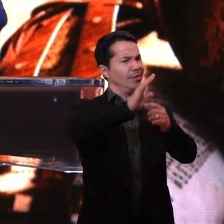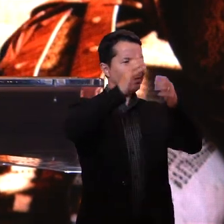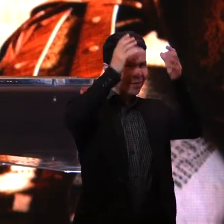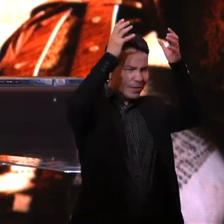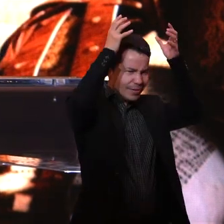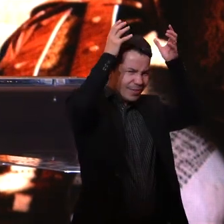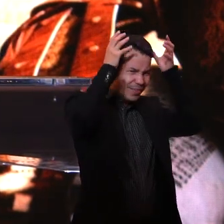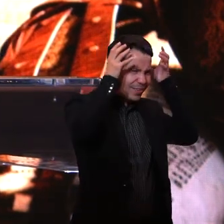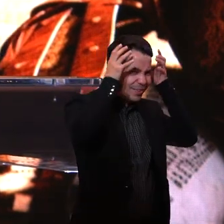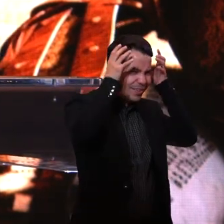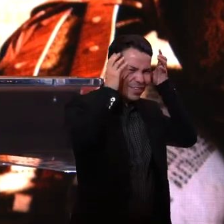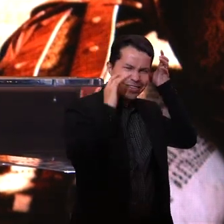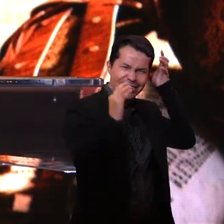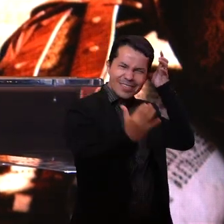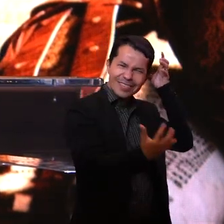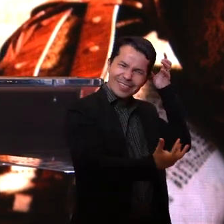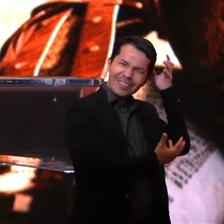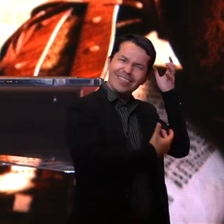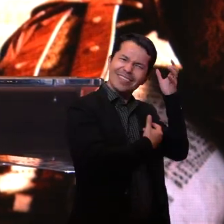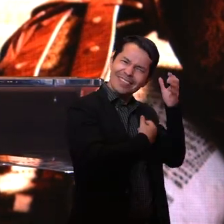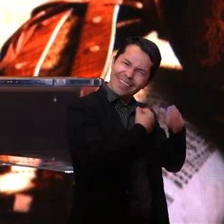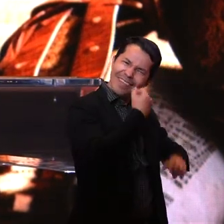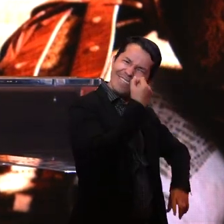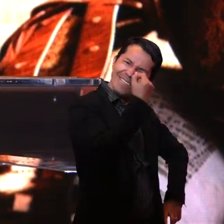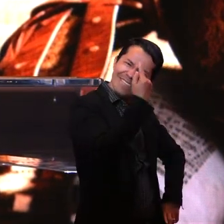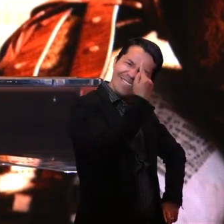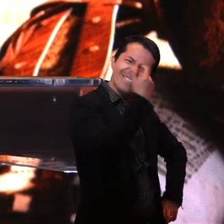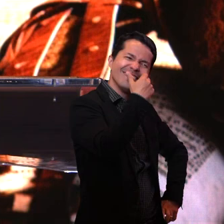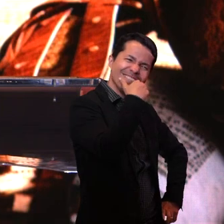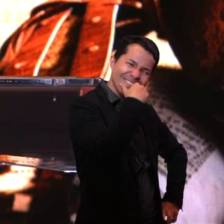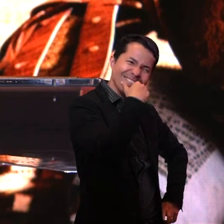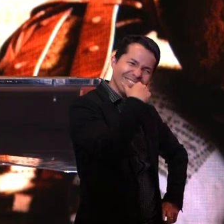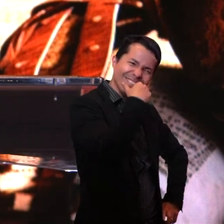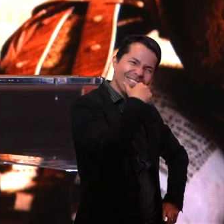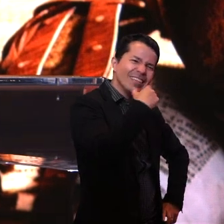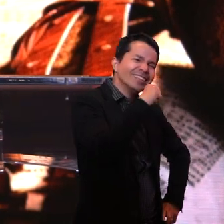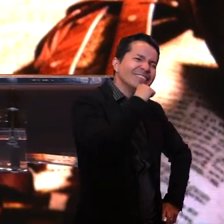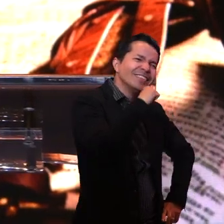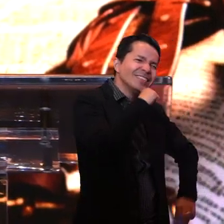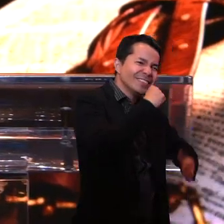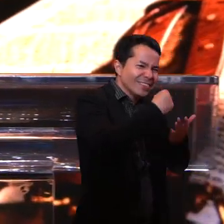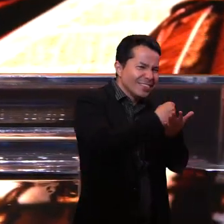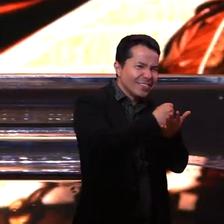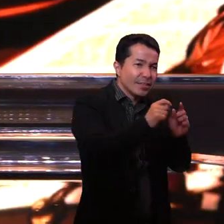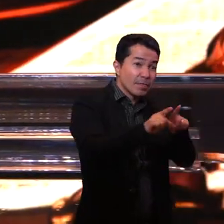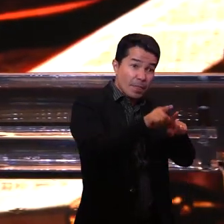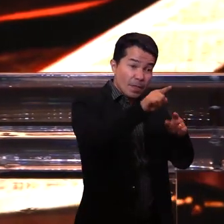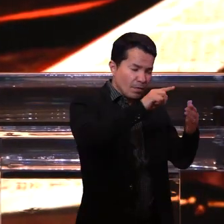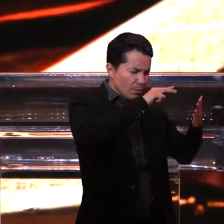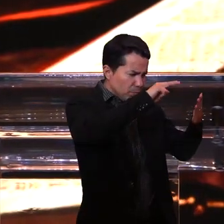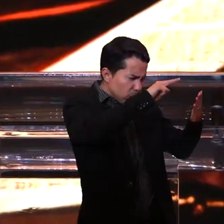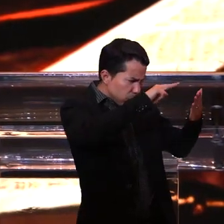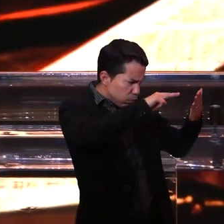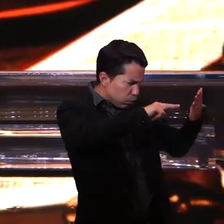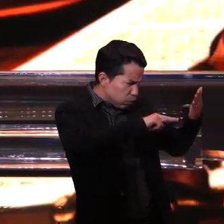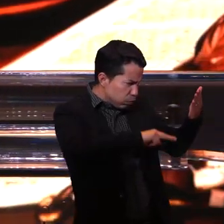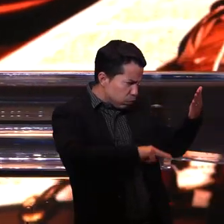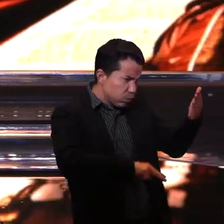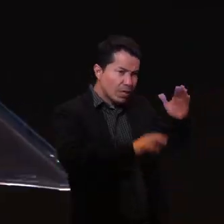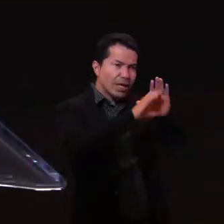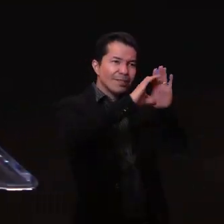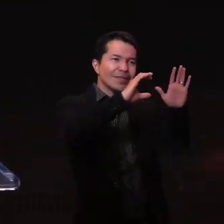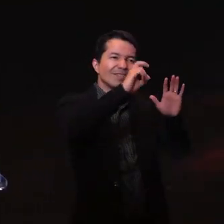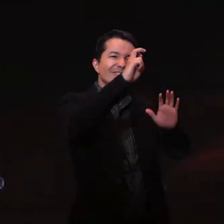E ele é uma profecia que aponta para Jesus. E se você ler o capítulo todo de Isaías